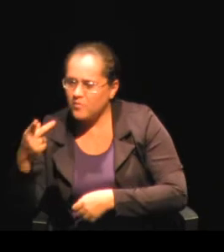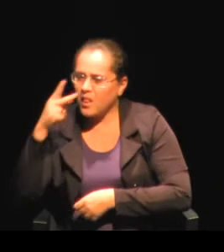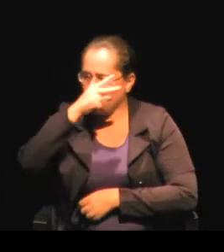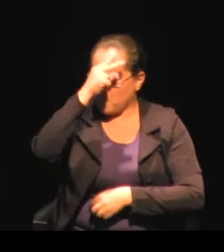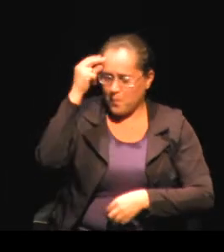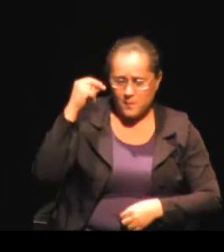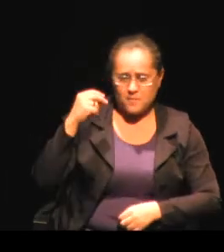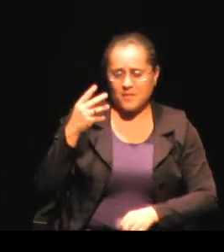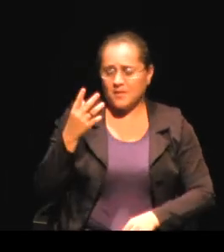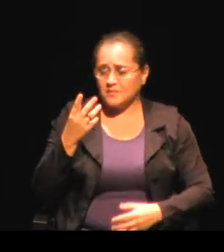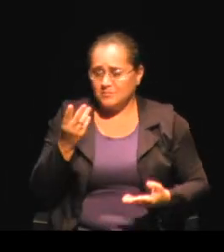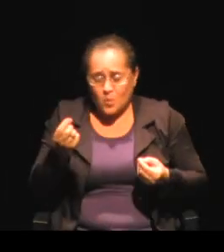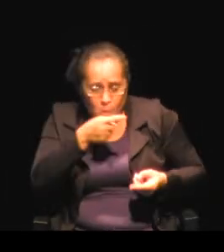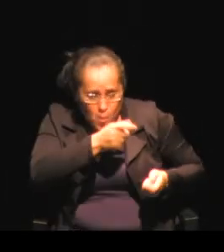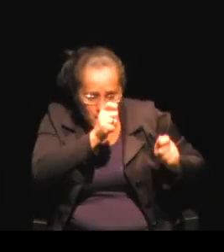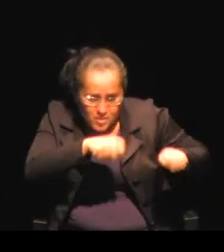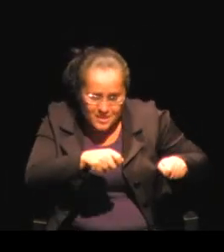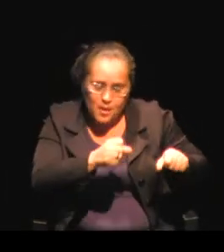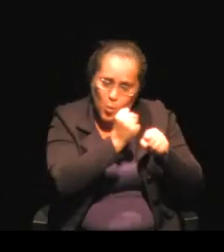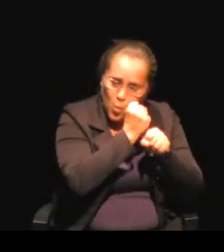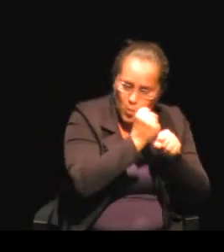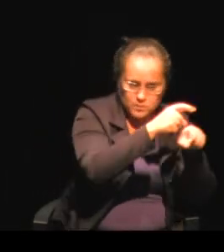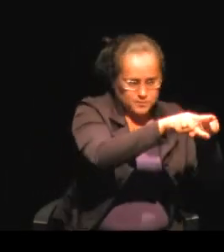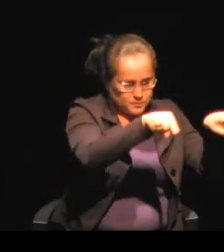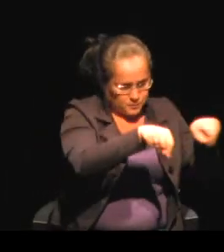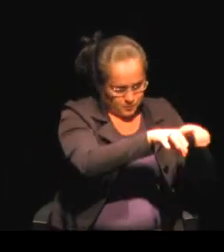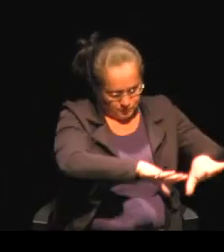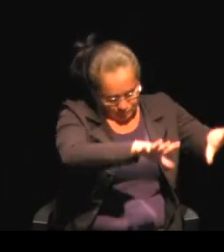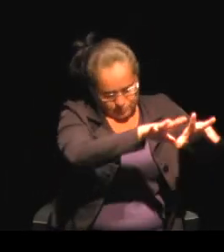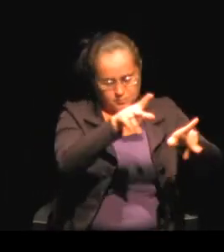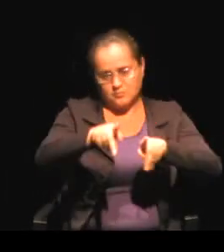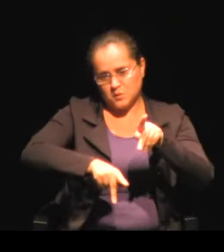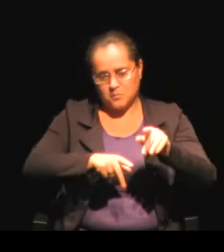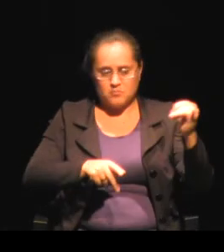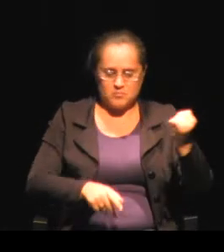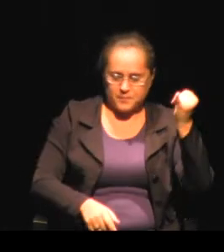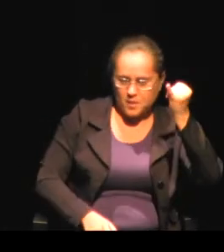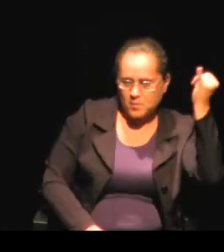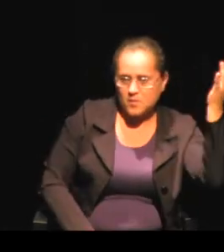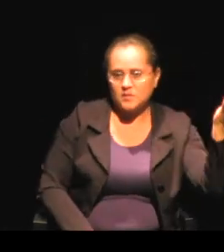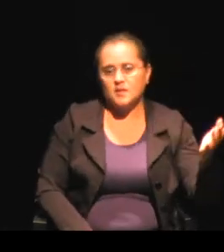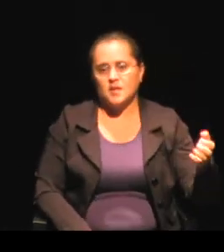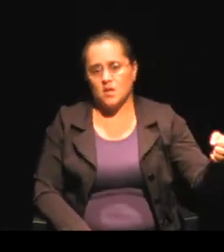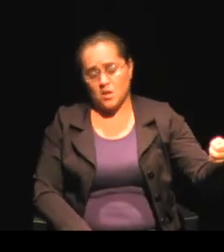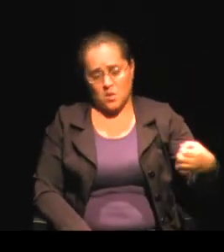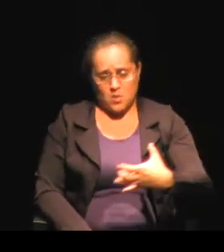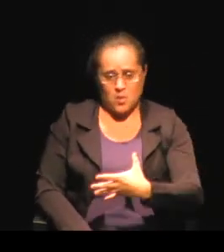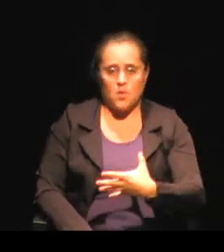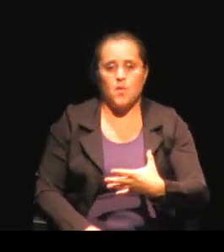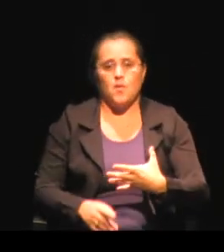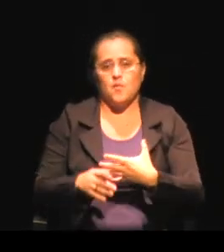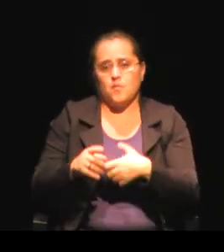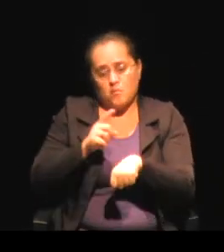vai falar com o prefeito, vai tentar conseguir alguma coisa, seduzi-los para construir aqui um grande espaço público importante. Eu acho